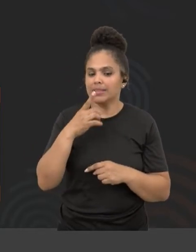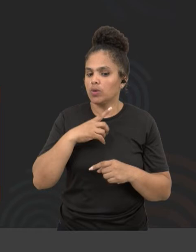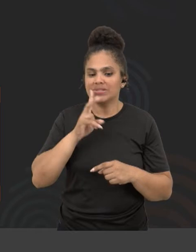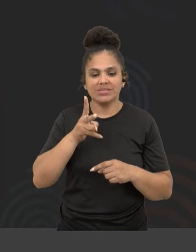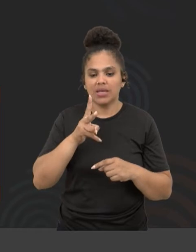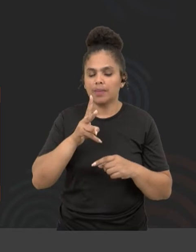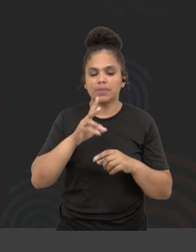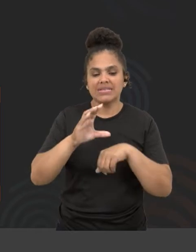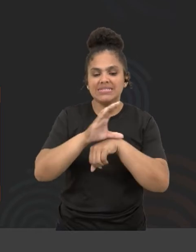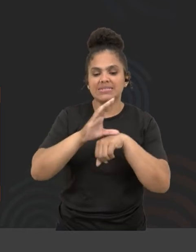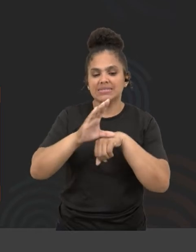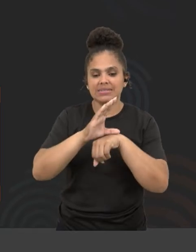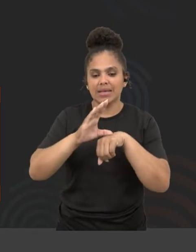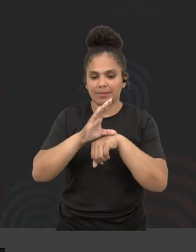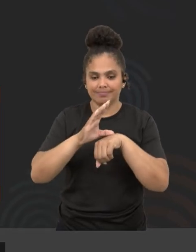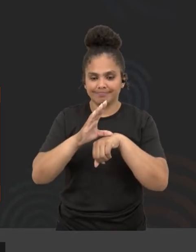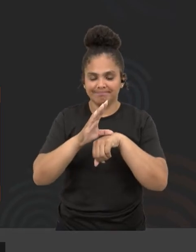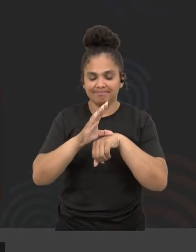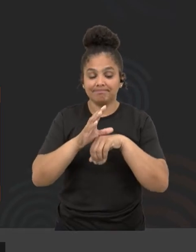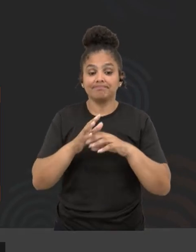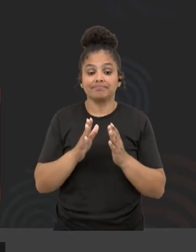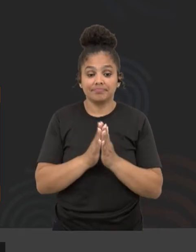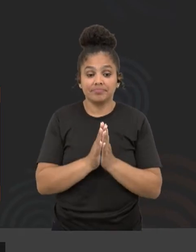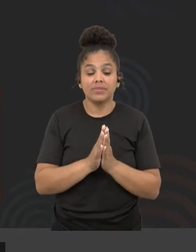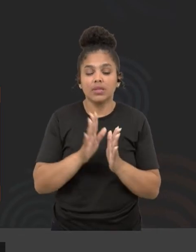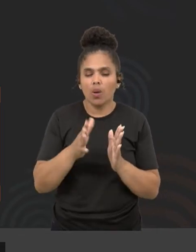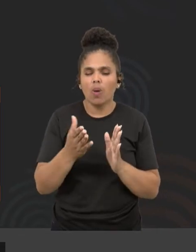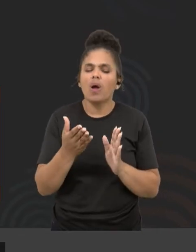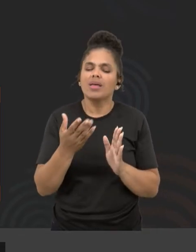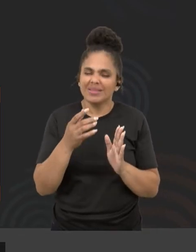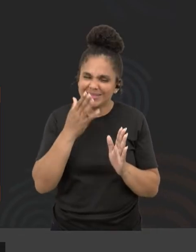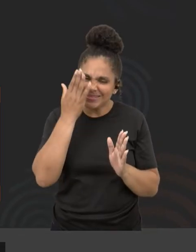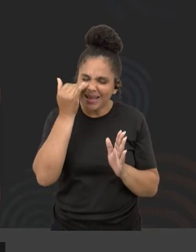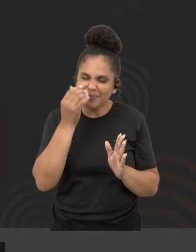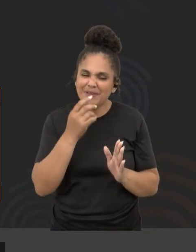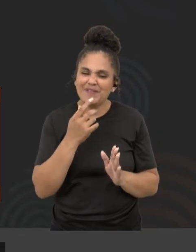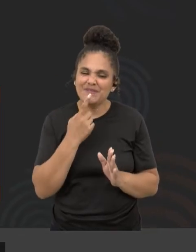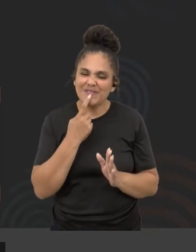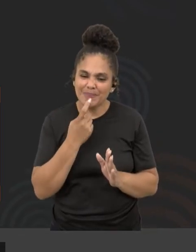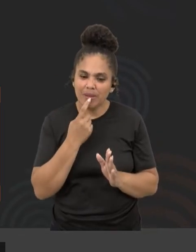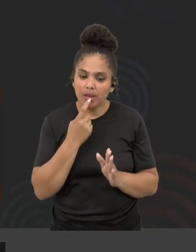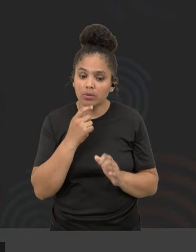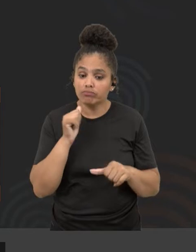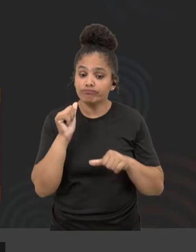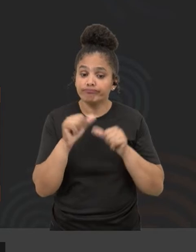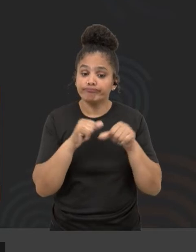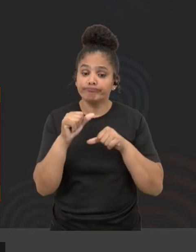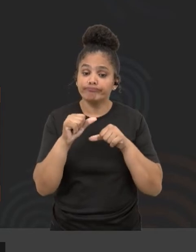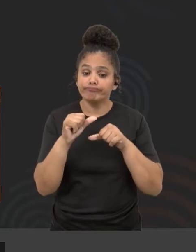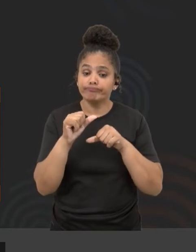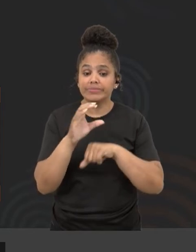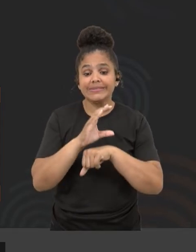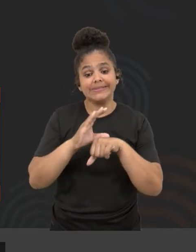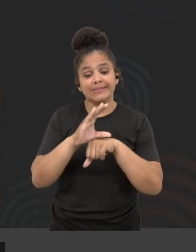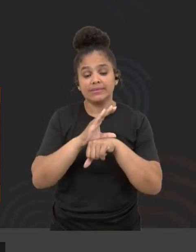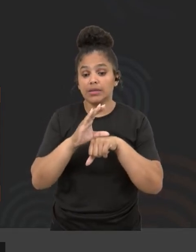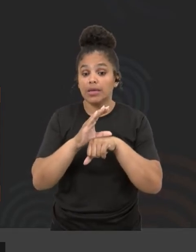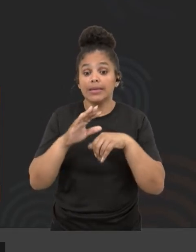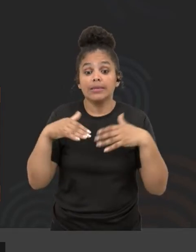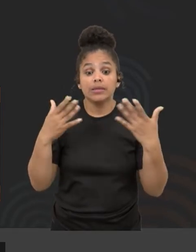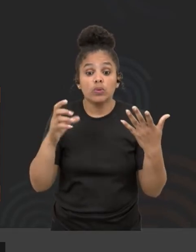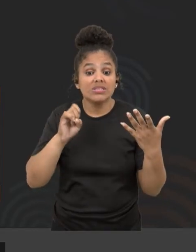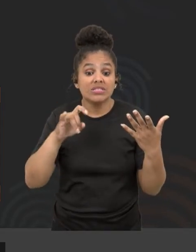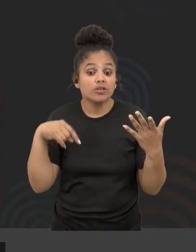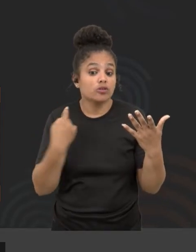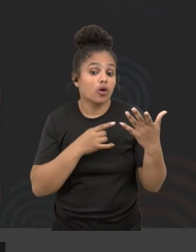cinza. Aquele antigo vermelho, ele virou um cinza. Então, se a gente estivesse